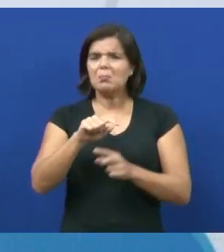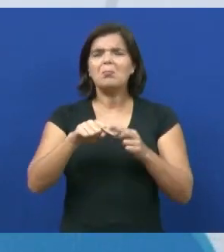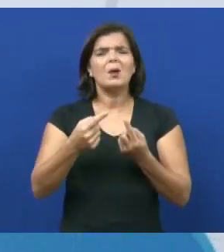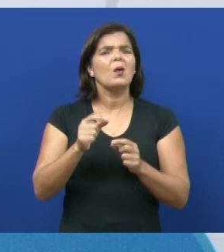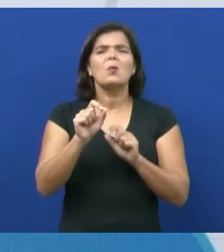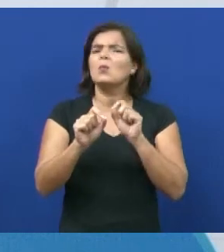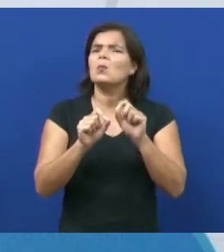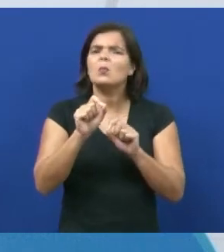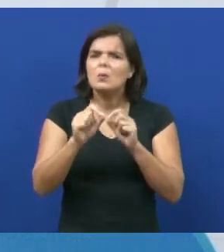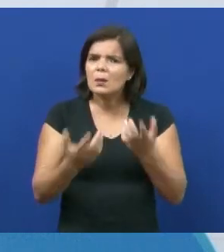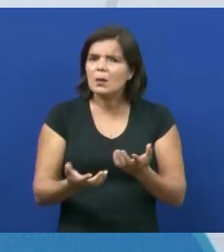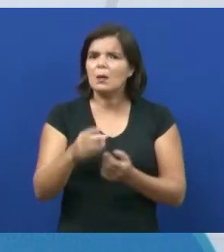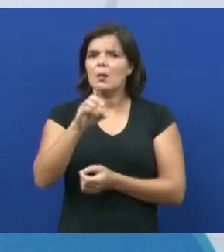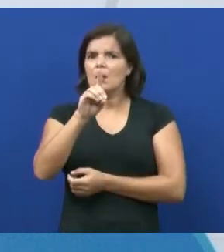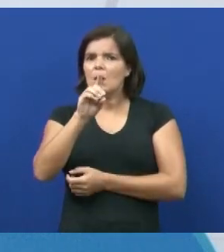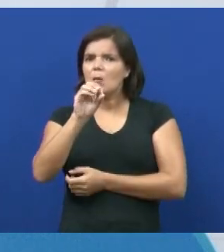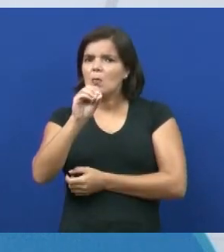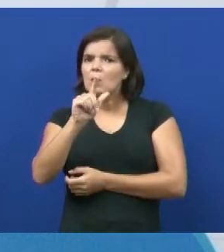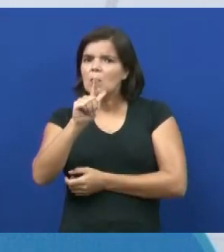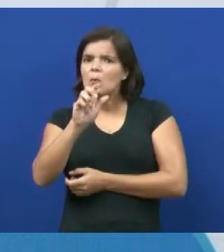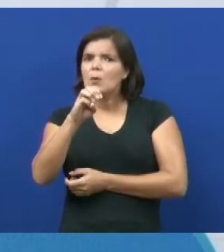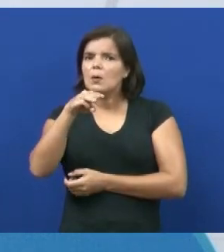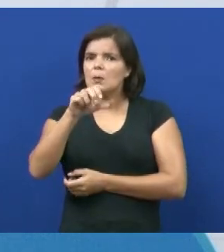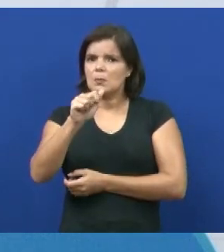é dogmatismo e o que é